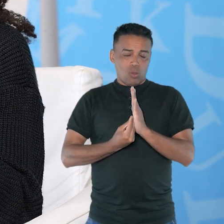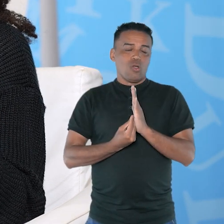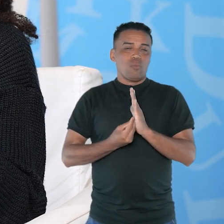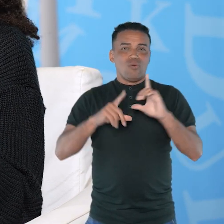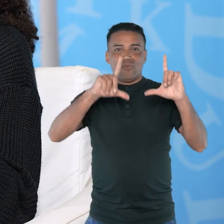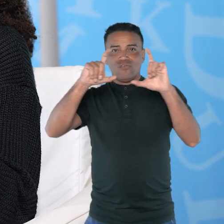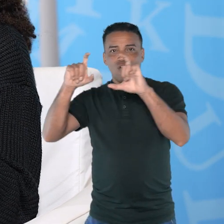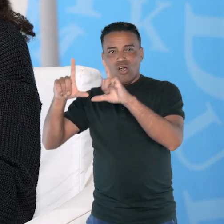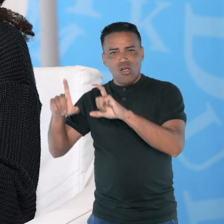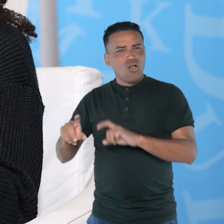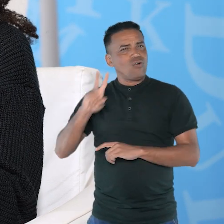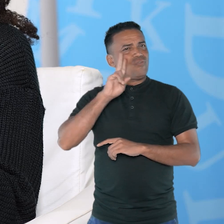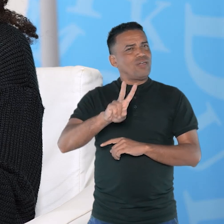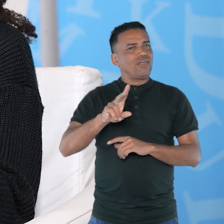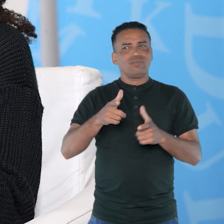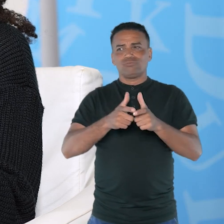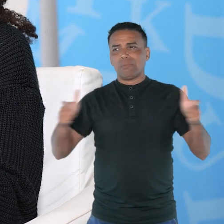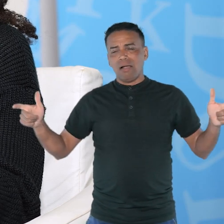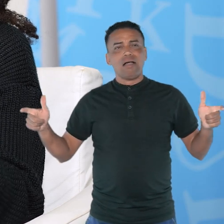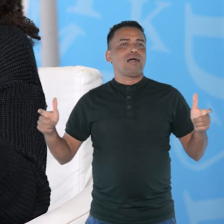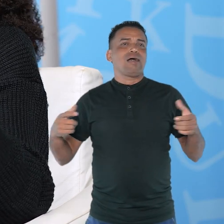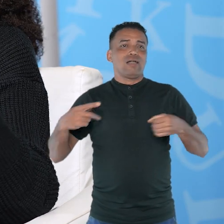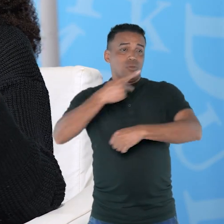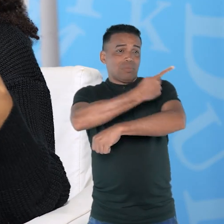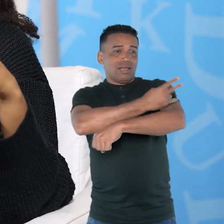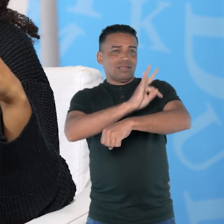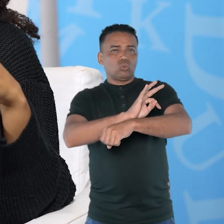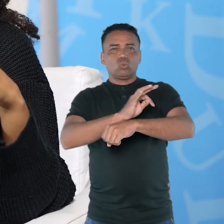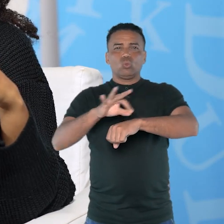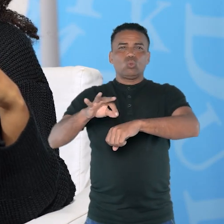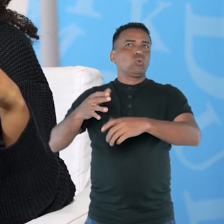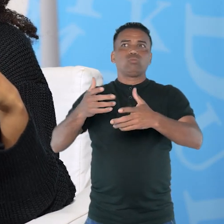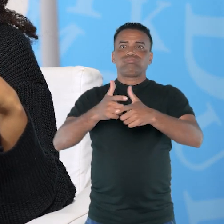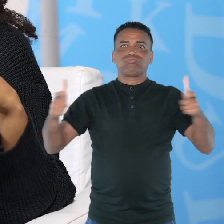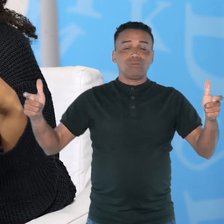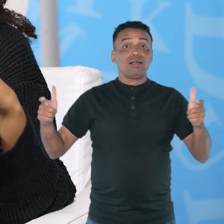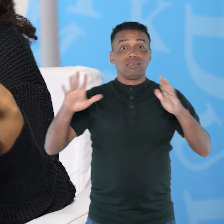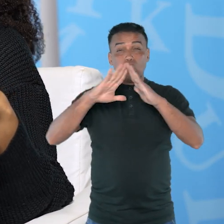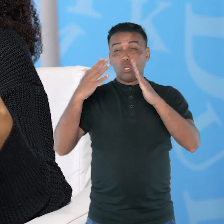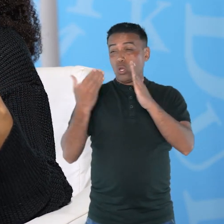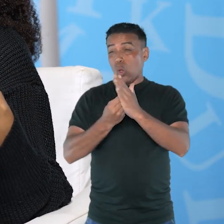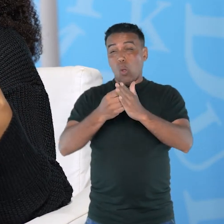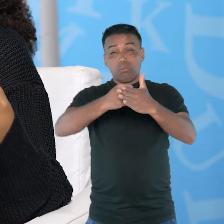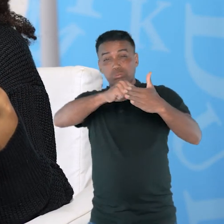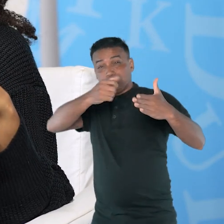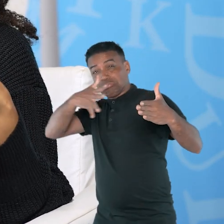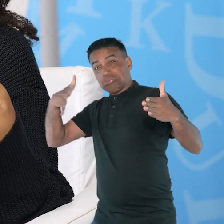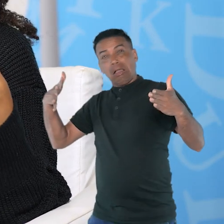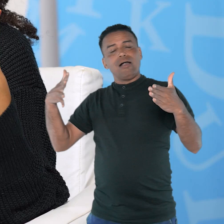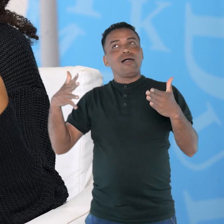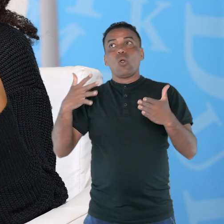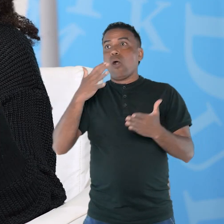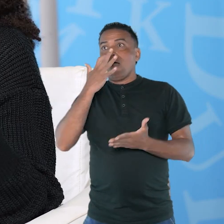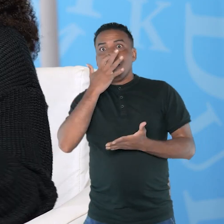ali e vendo o tamanho, né? O perímetro urbano de Paracatu e o tamanho dos quilombos gigantes. Fiquei impressionada,